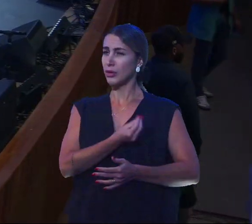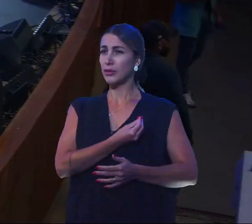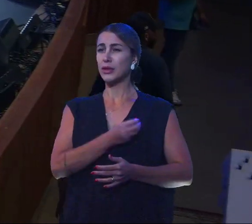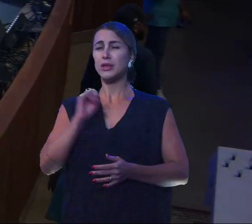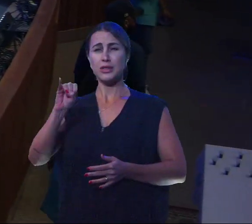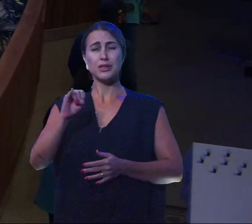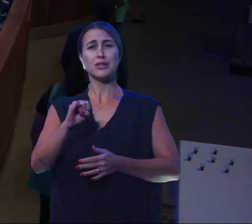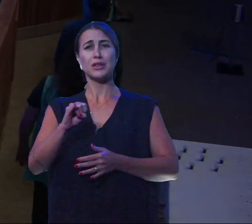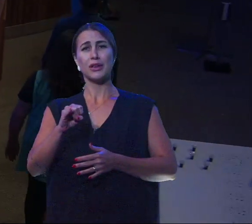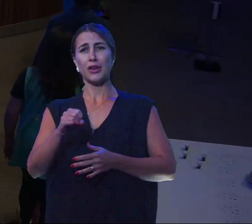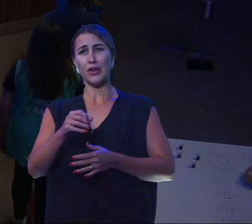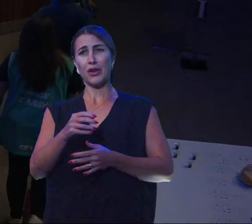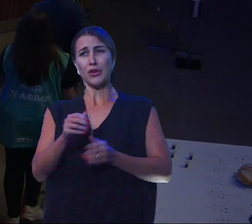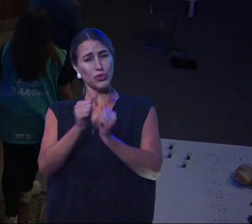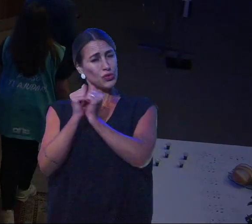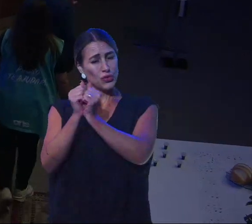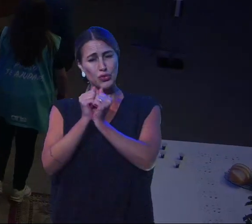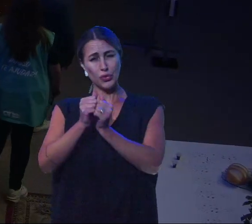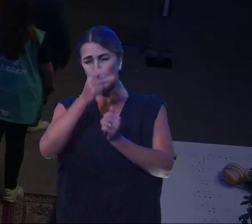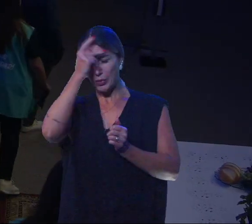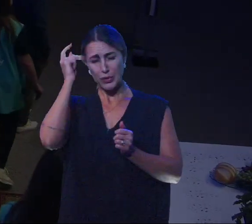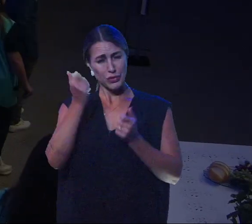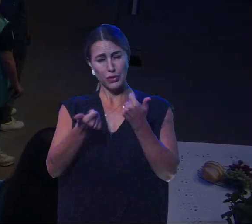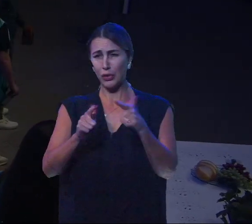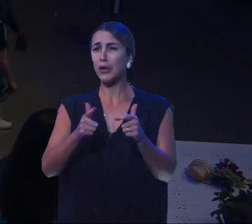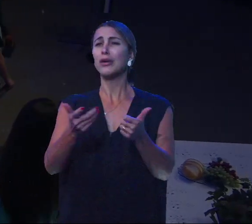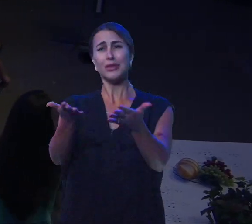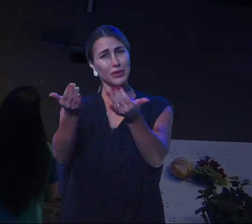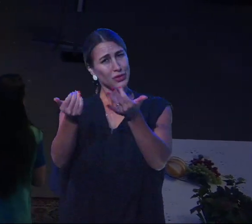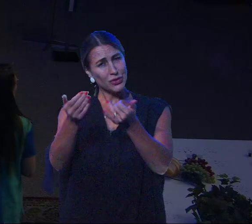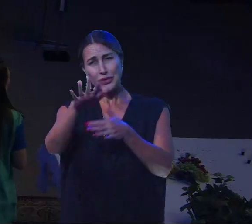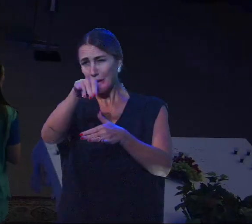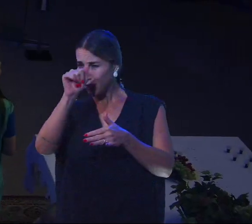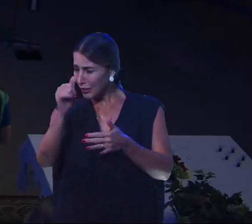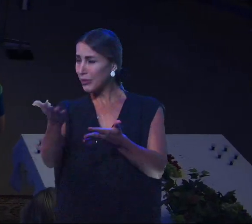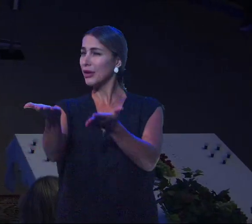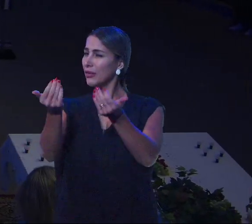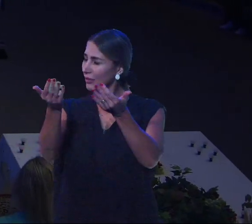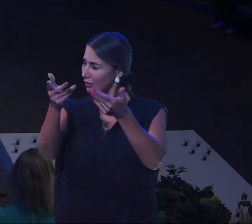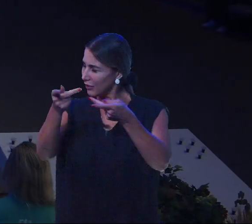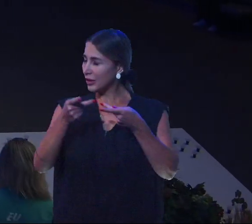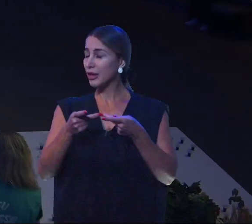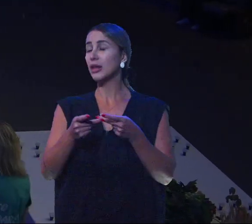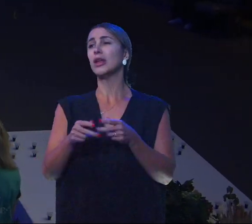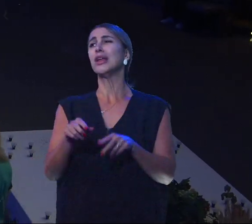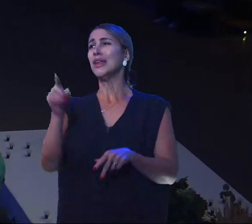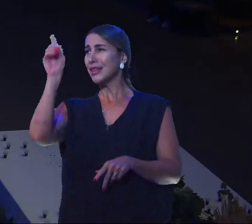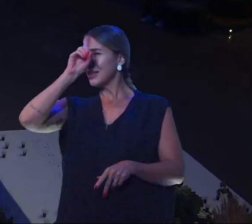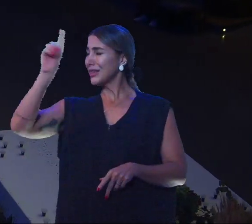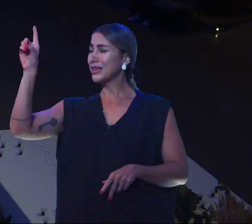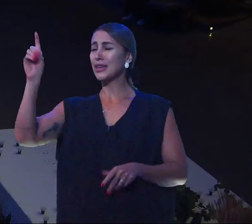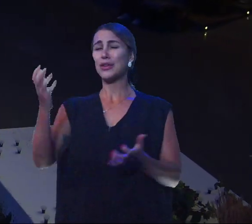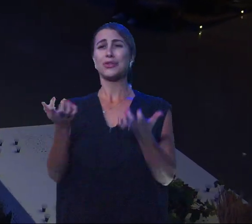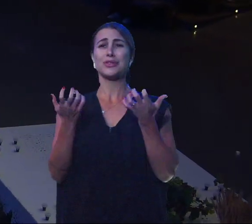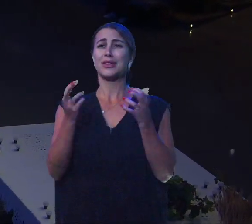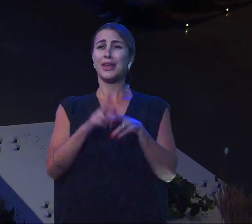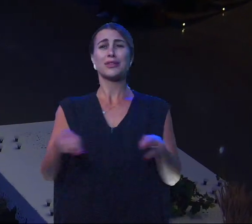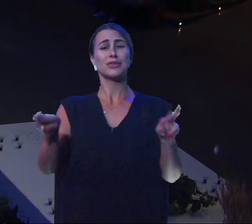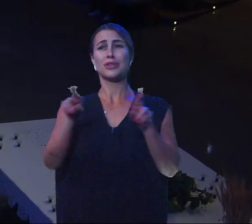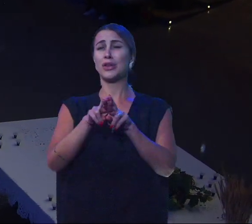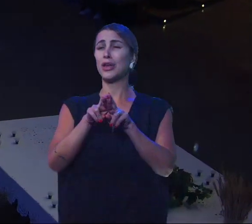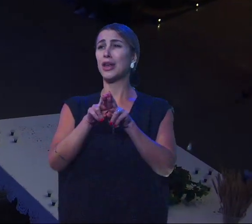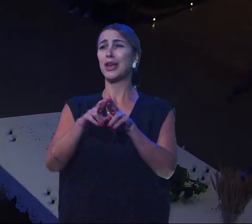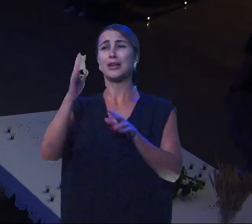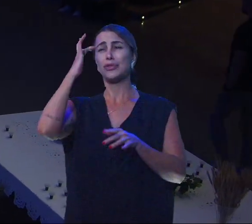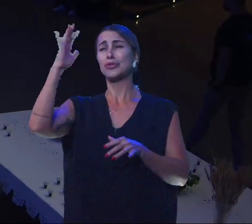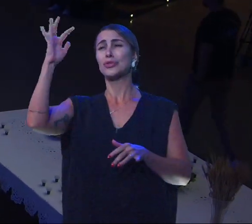problema. Pode vir para cá. Deus está chamando outras pessoas hoje aqui. Deus quer restaurar hoje os sonhos. Deus quer restaurar hoje vidas nesse lugar.